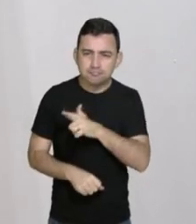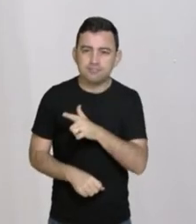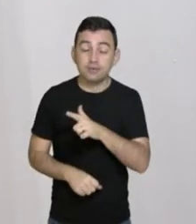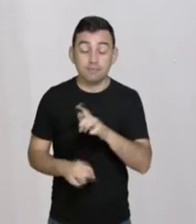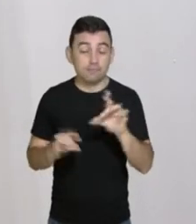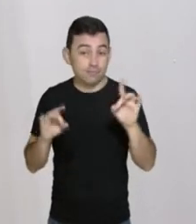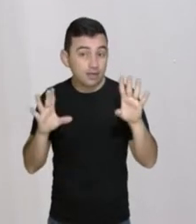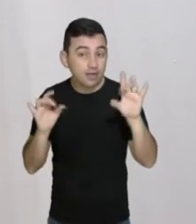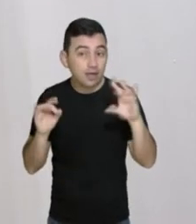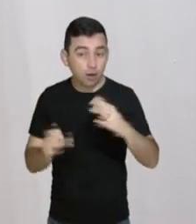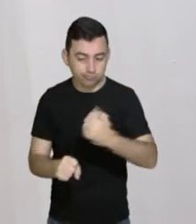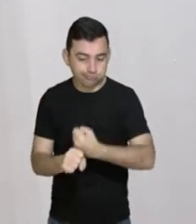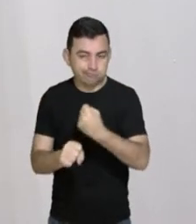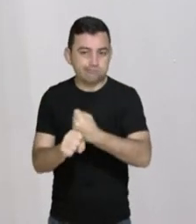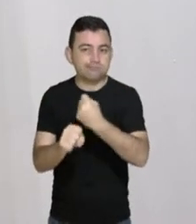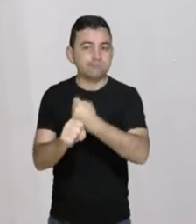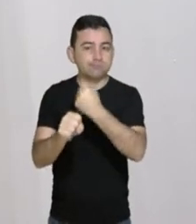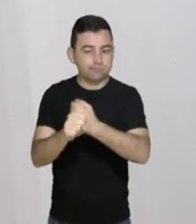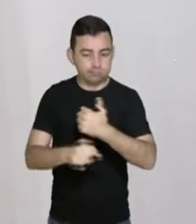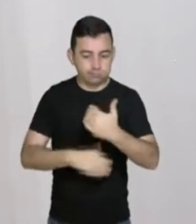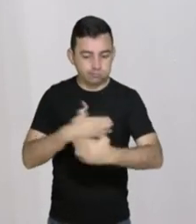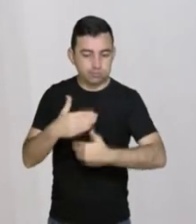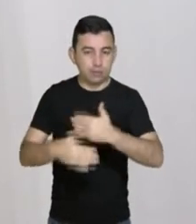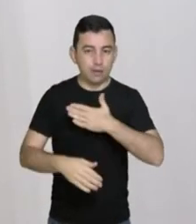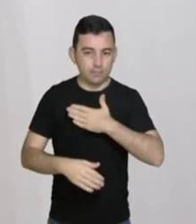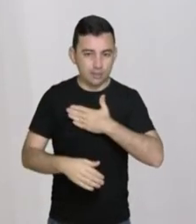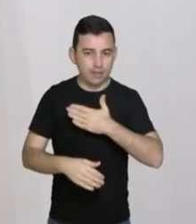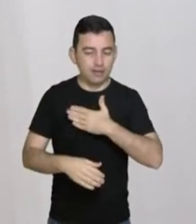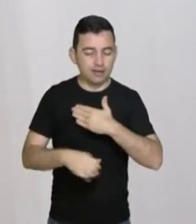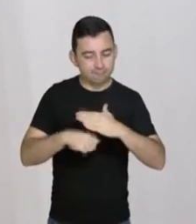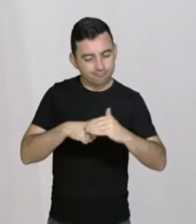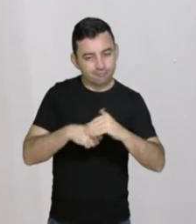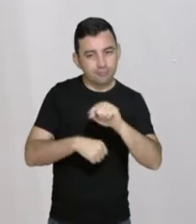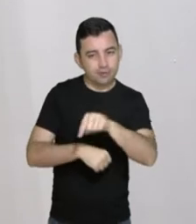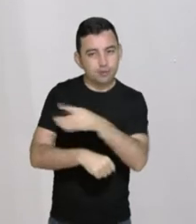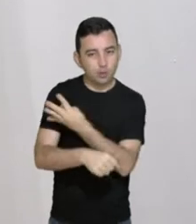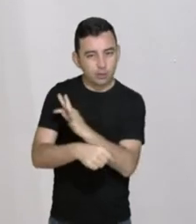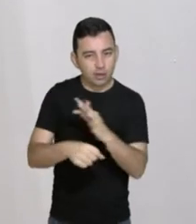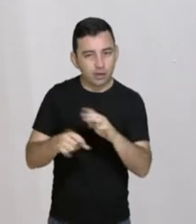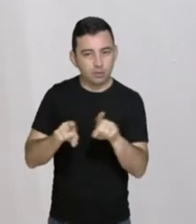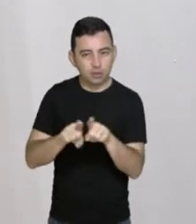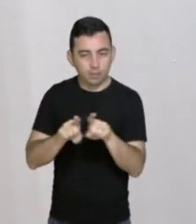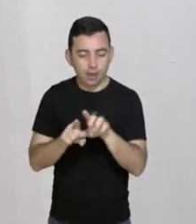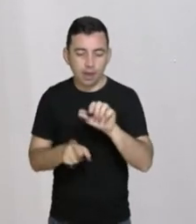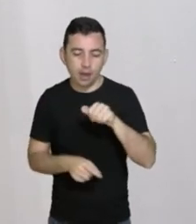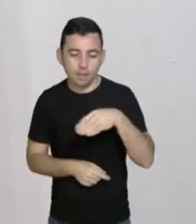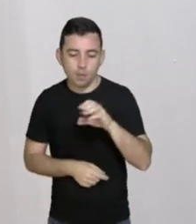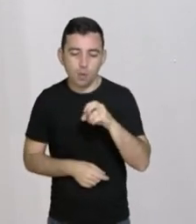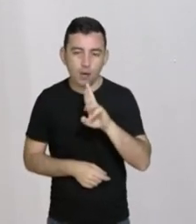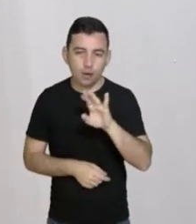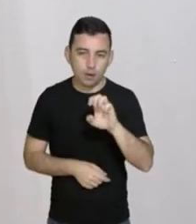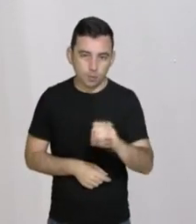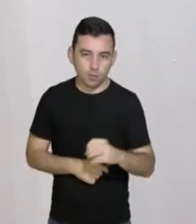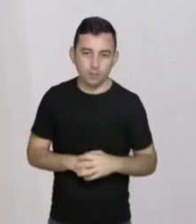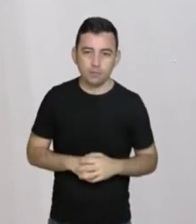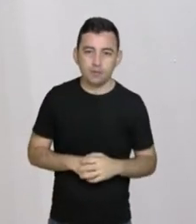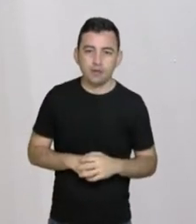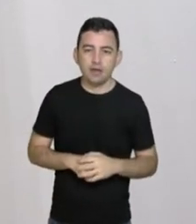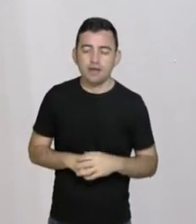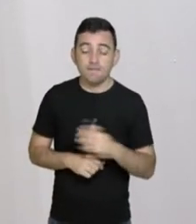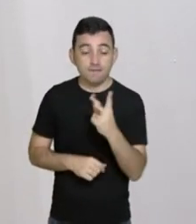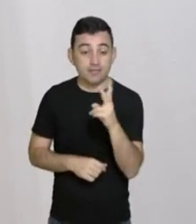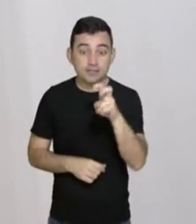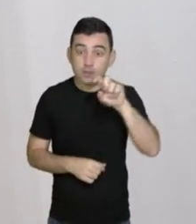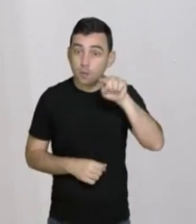obras necessárias para o desenvolvimento da minha querida Tubarão e da região da Murel. Foram quase 25 mil votos,